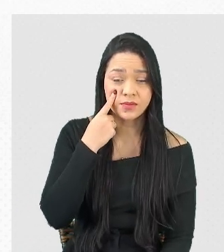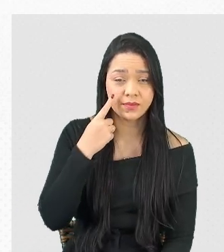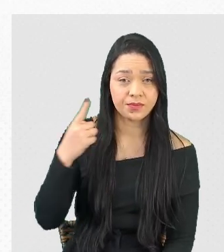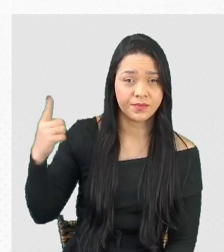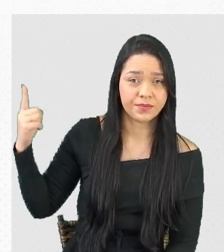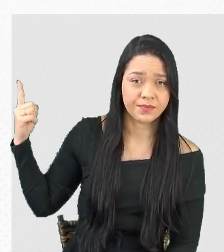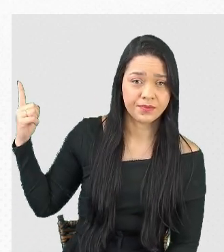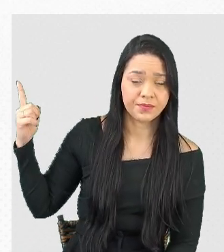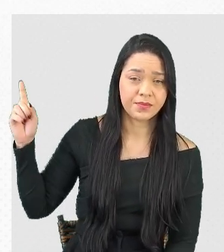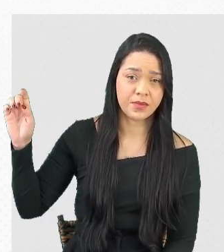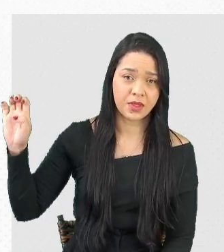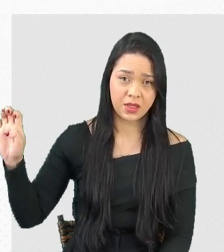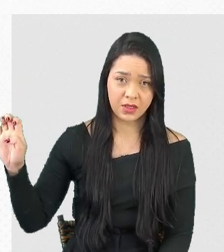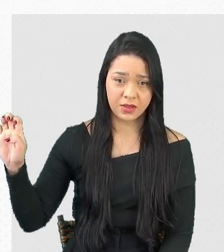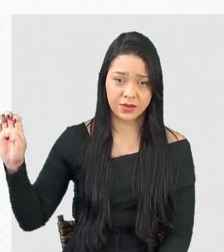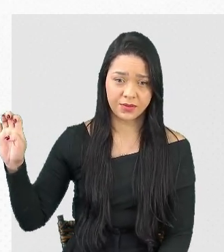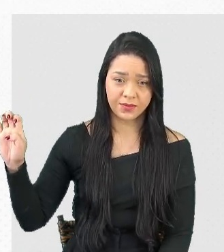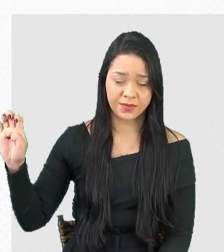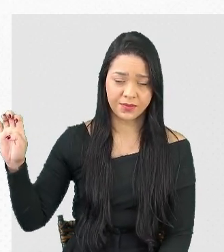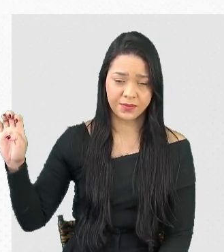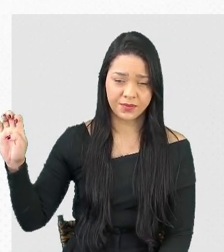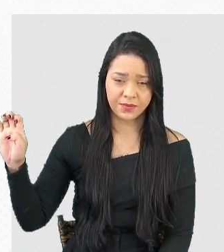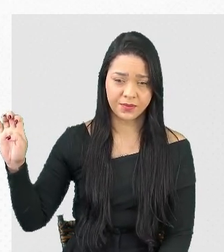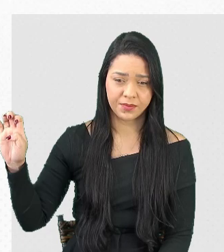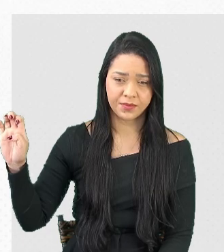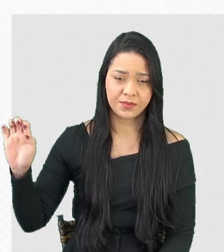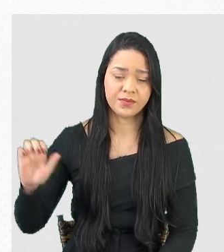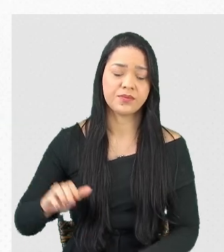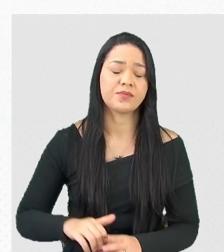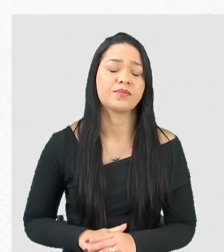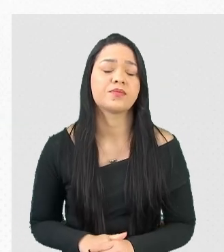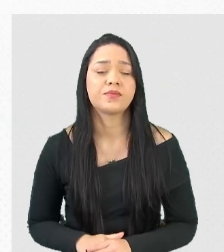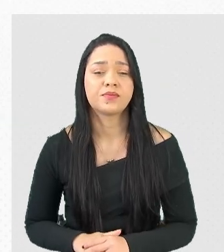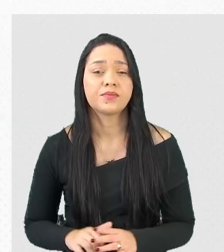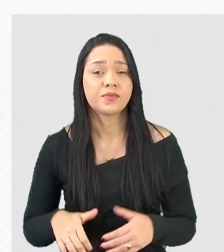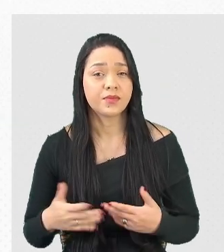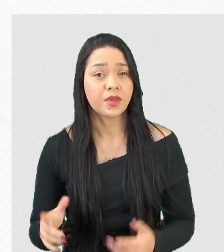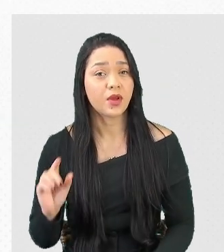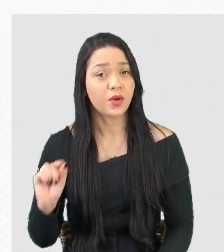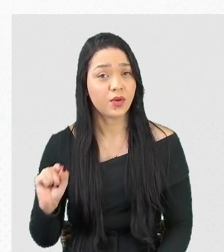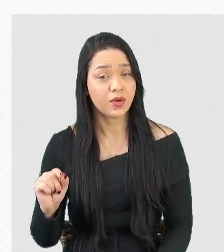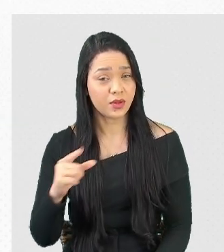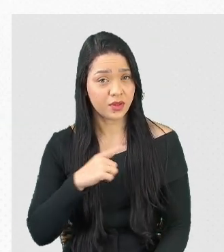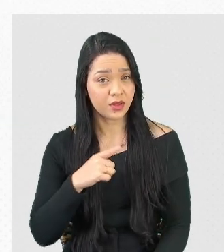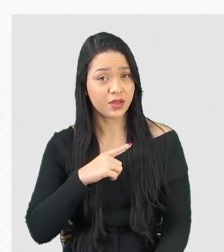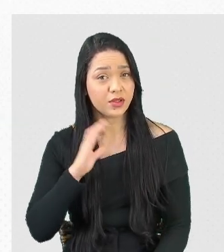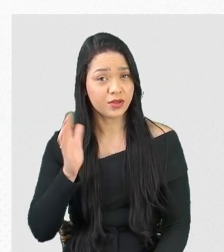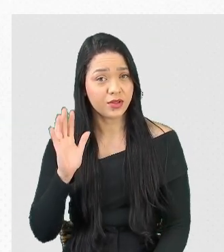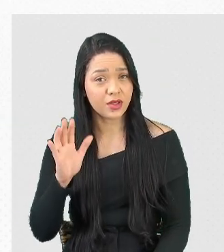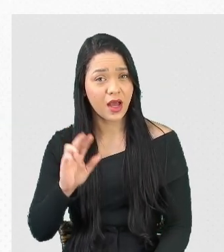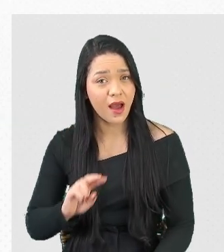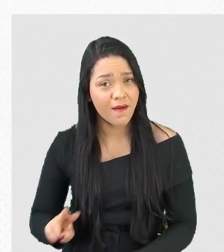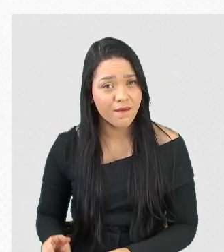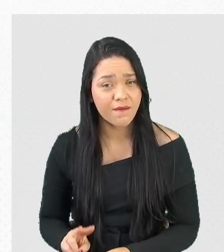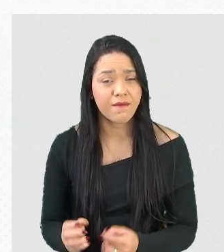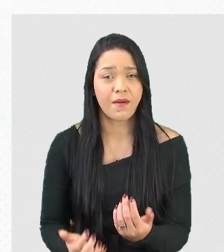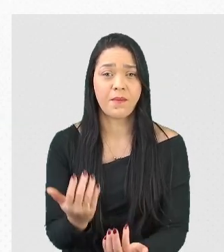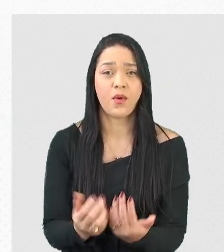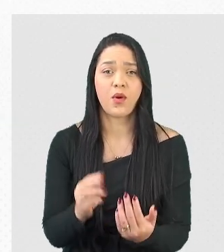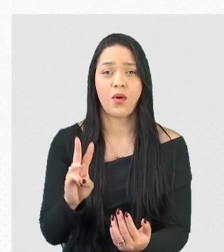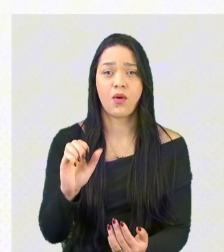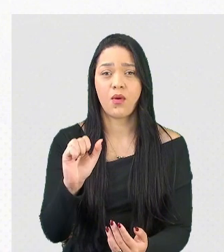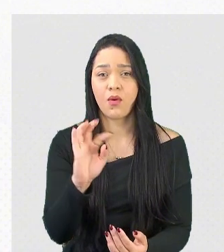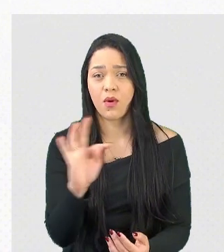fonte de energia para essa máquina, que era a máquina a vapor de James Watt, e também o aumento da poluição atmosférica, já que a